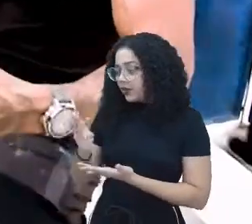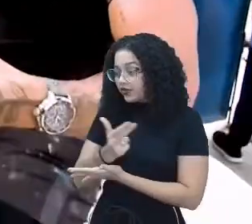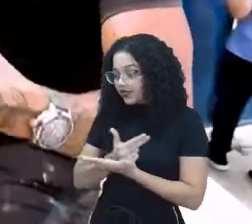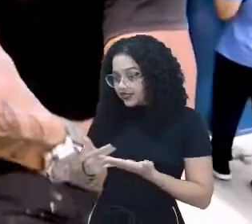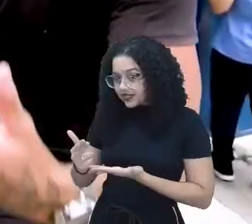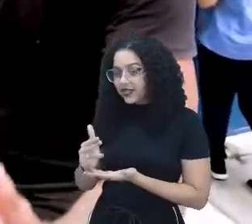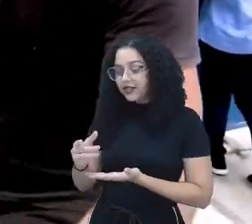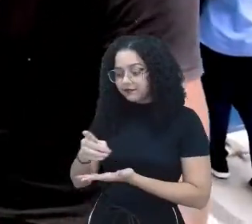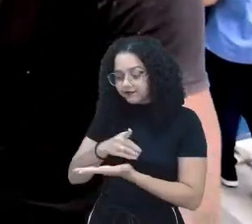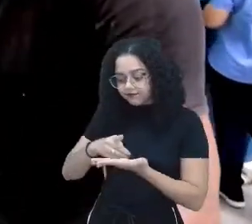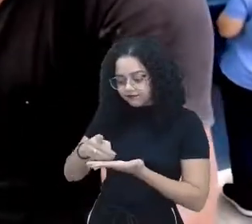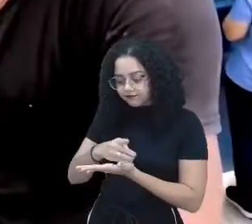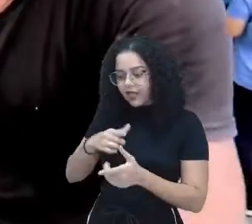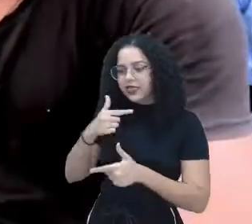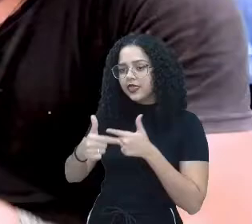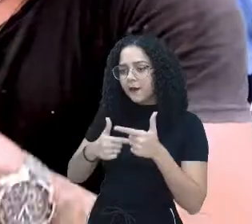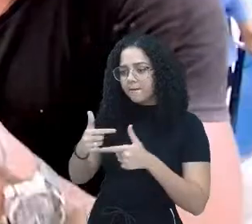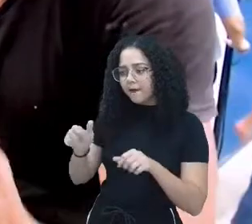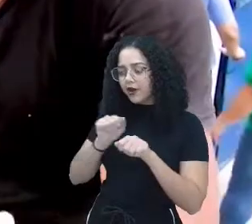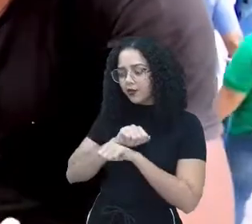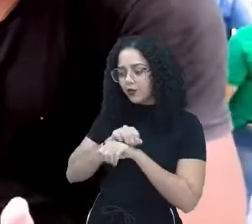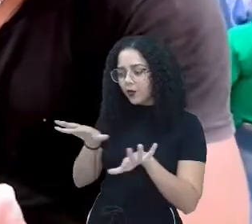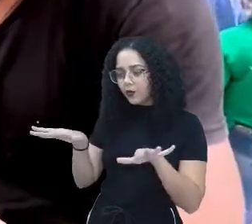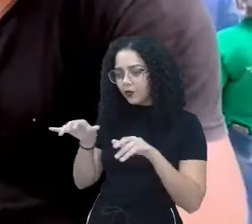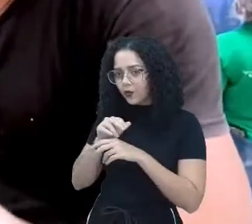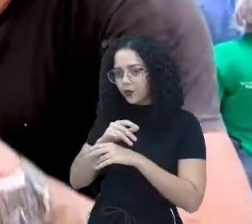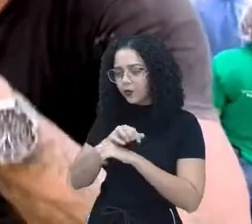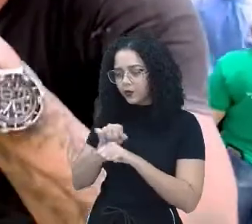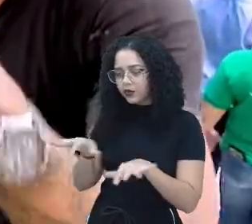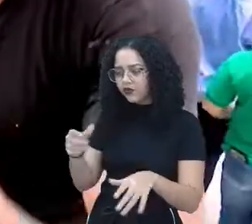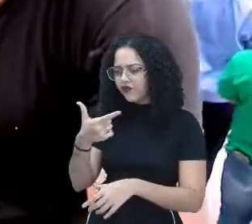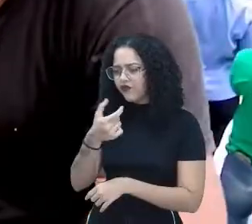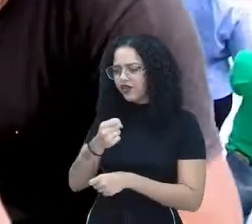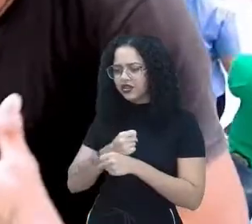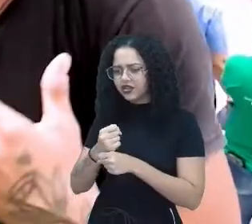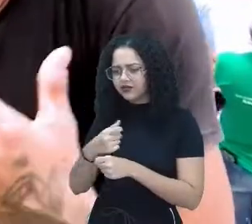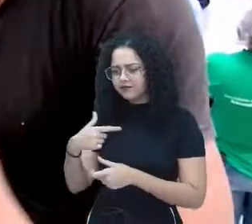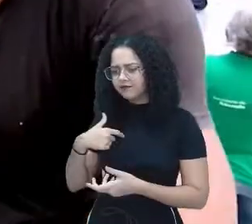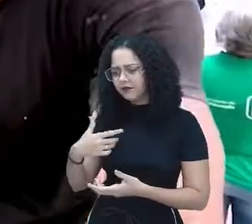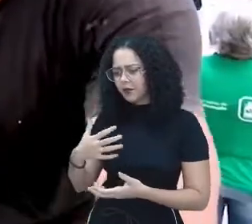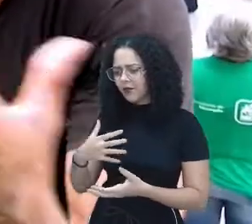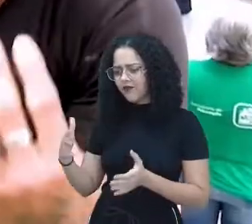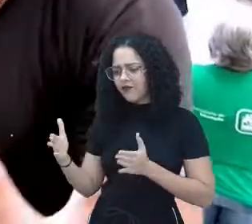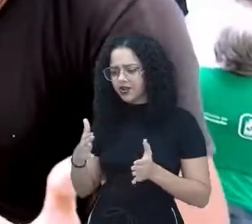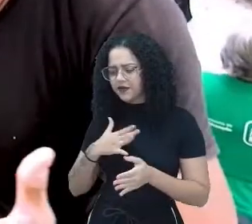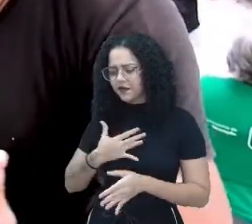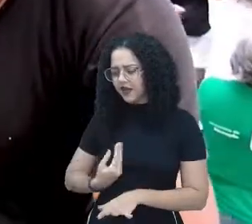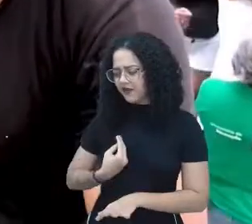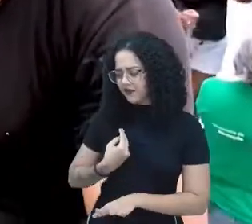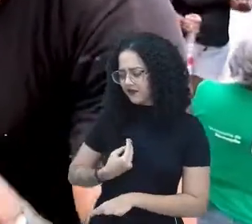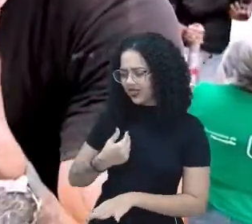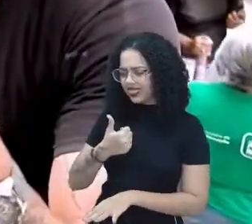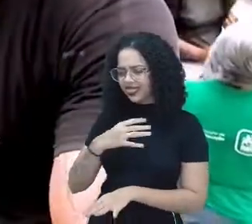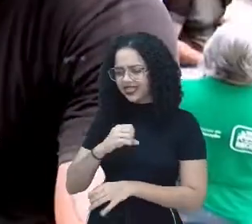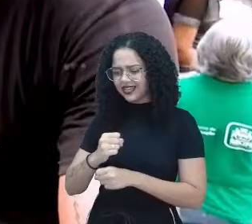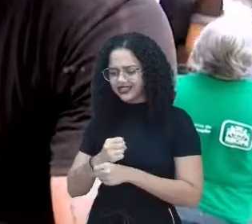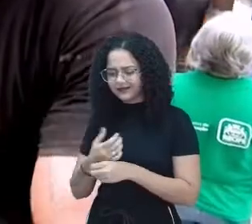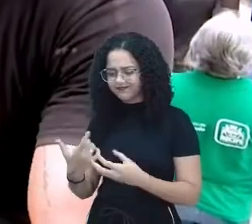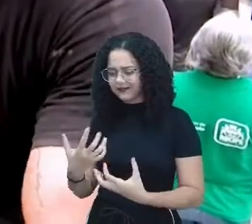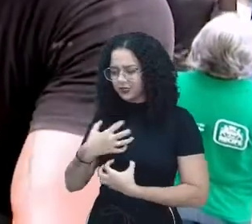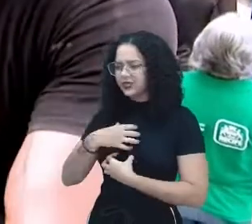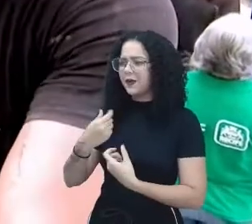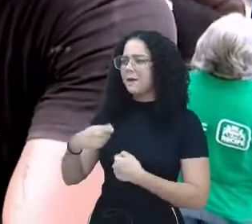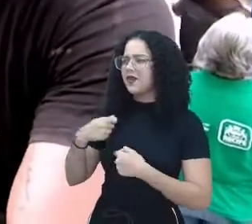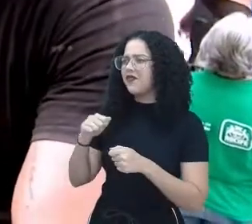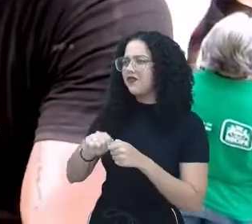formação, trabalho com publicidade e comunicação há 20 anos e eu estava numa fase da minha vida, há cerca de 10 anos, que eu sentia que eu